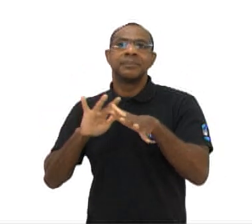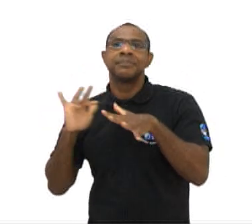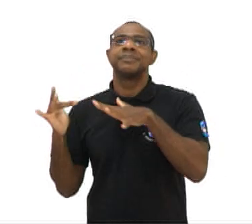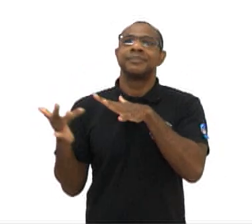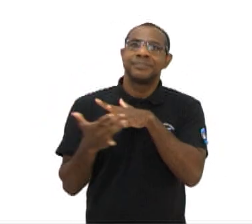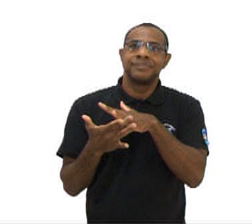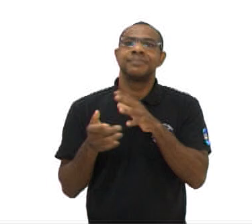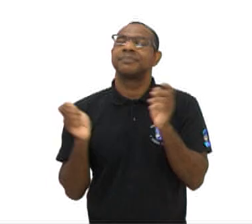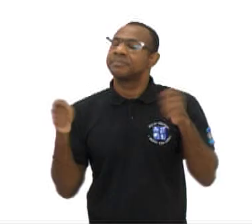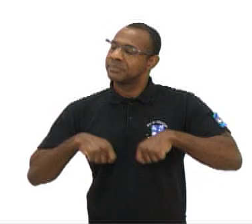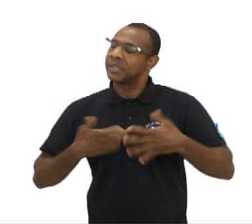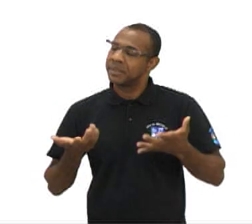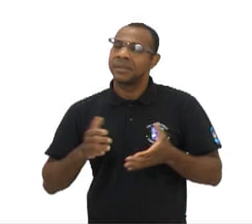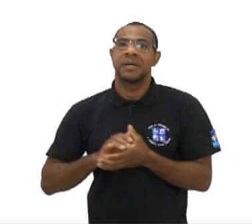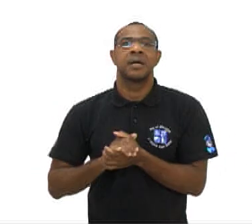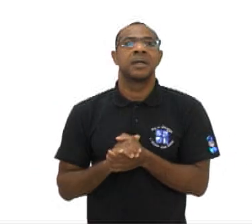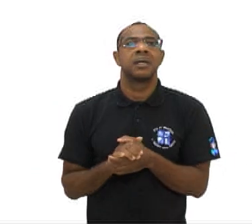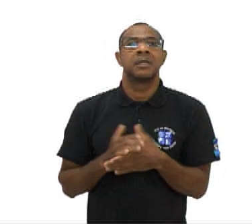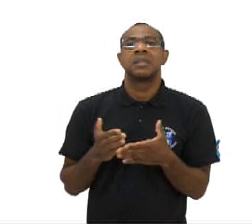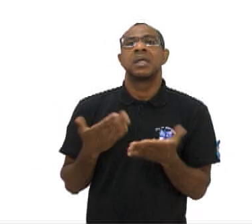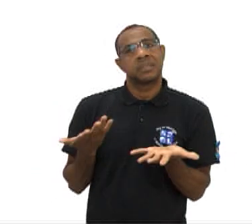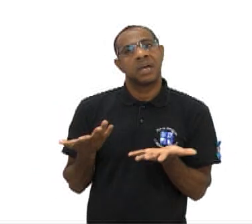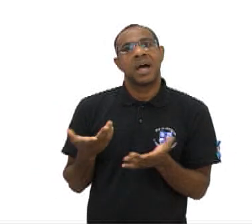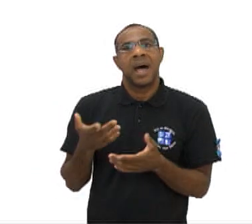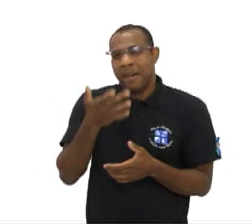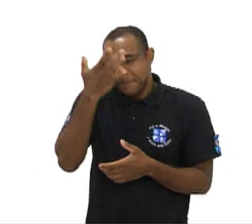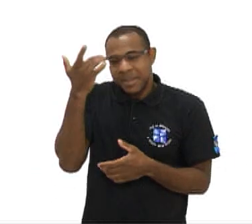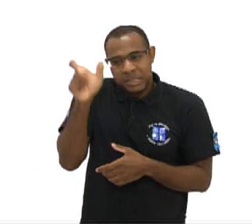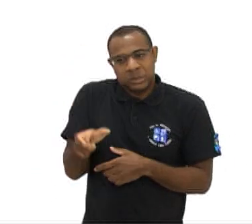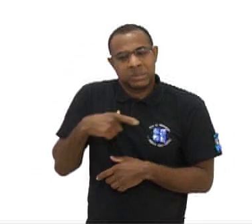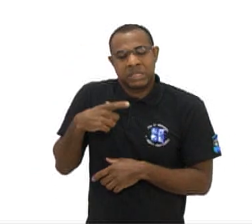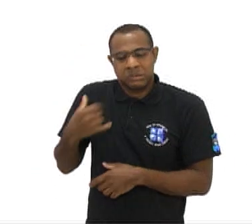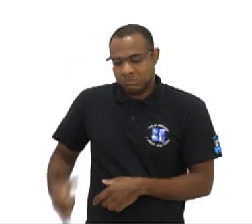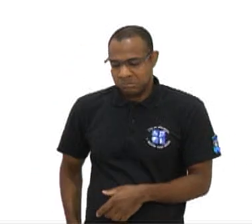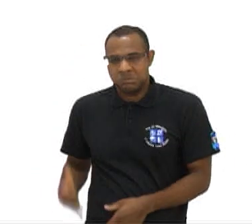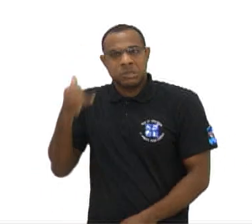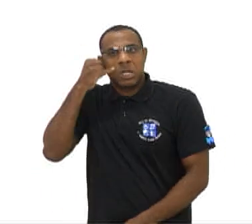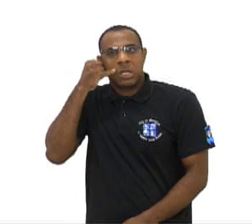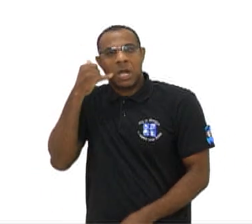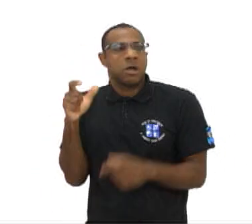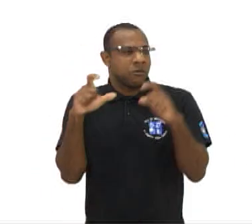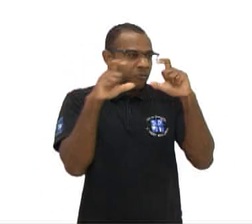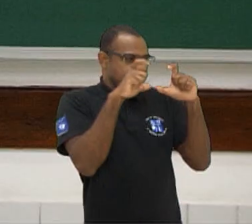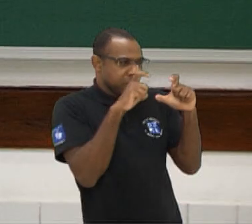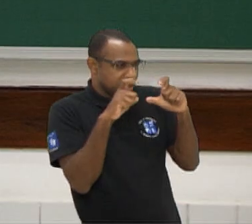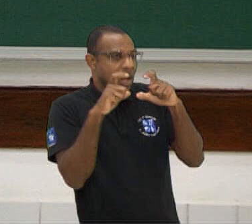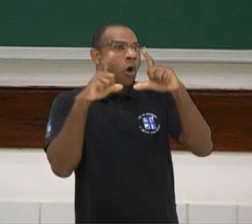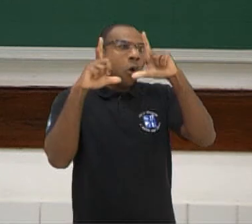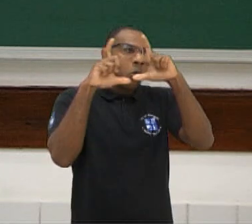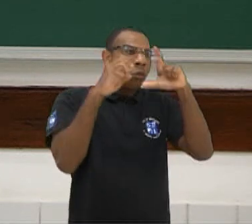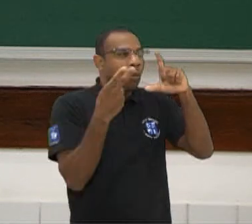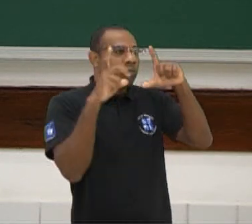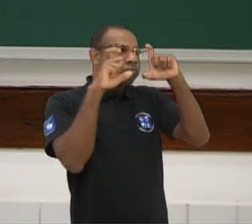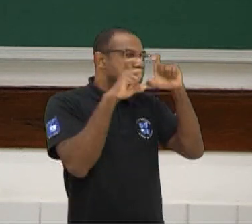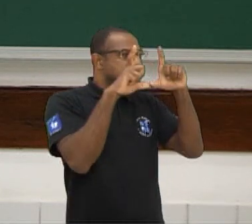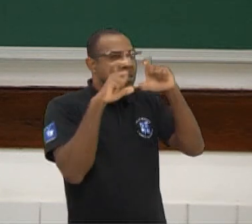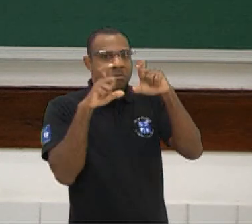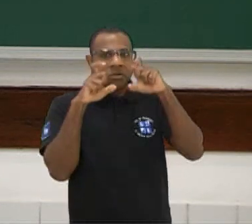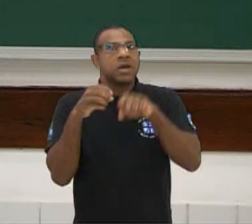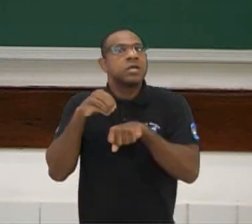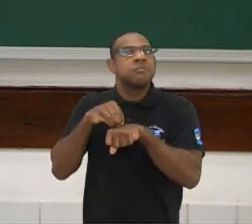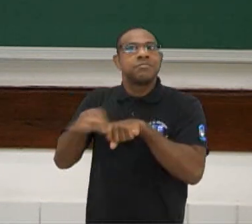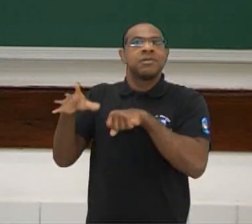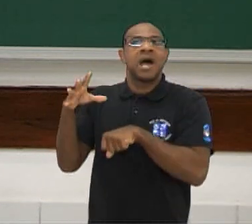pela rede. Então, a pessoa tem ali um smartphone, ela consegue filmar ou fotografar algo que